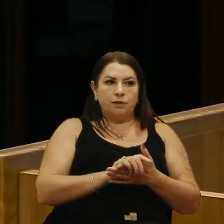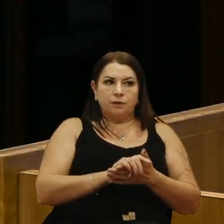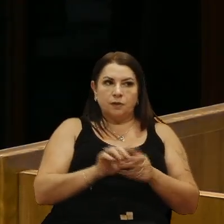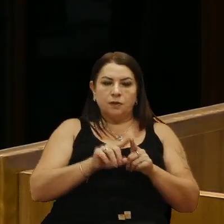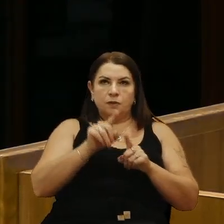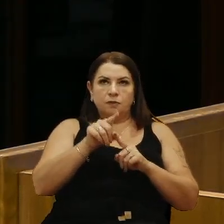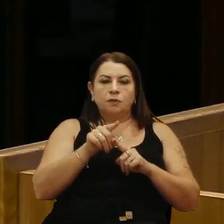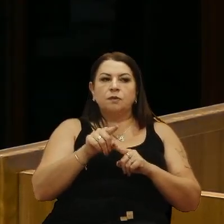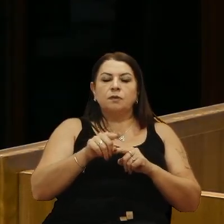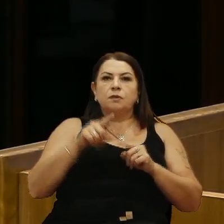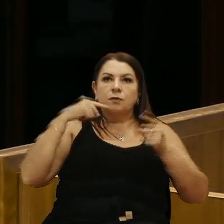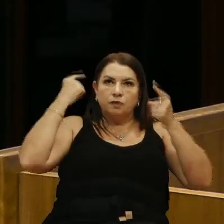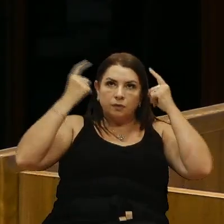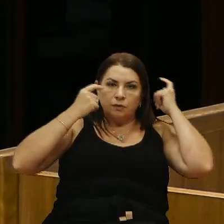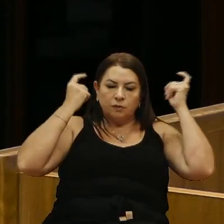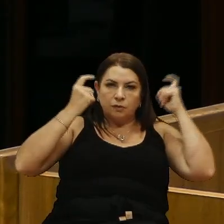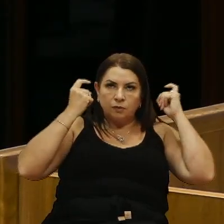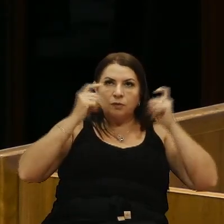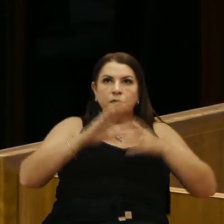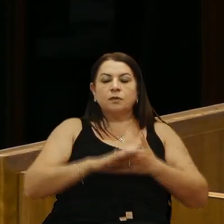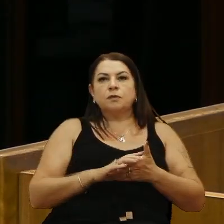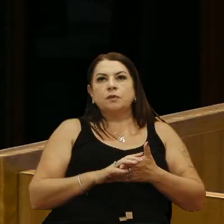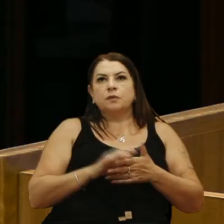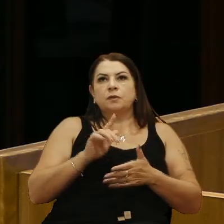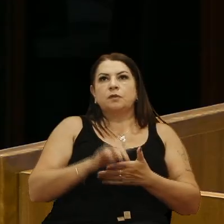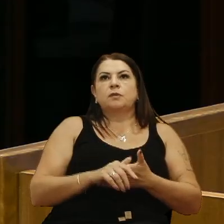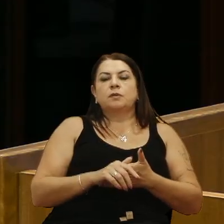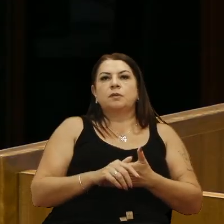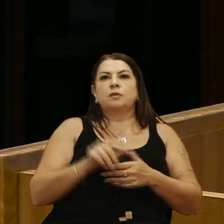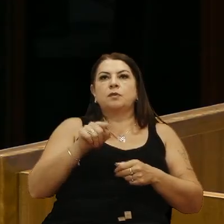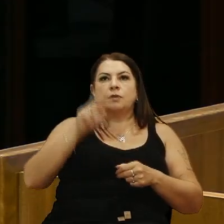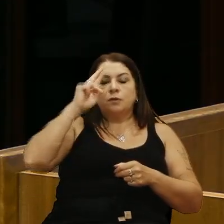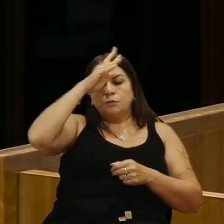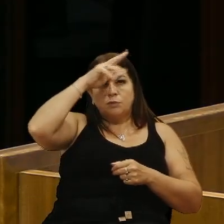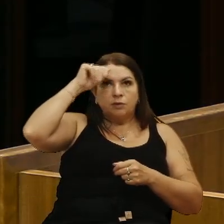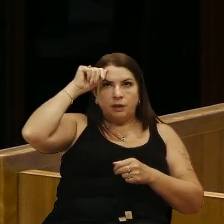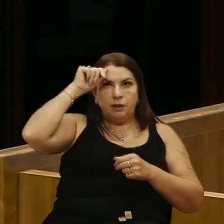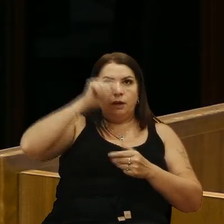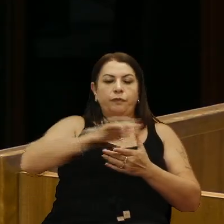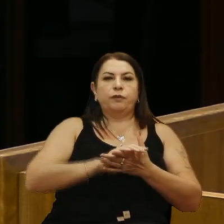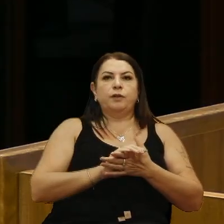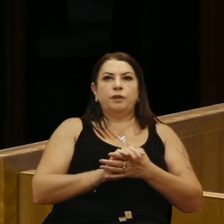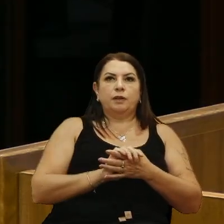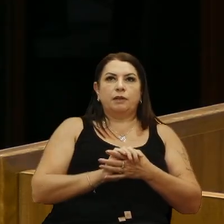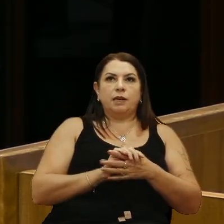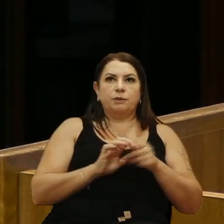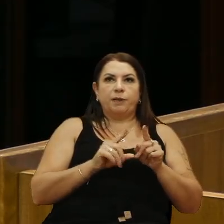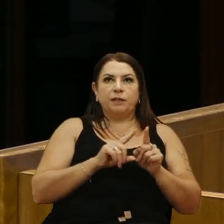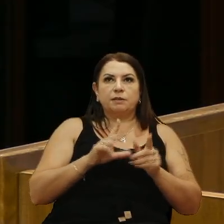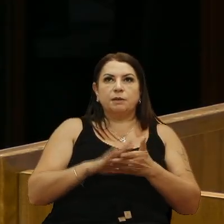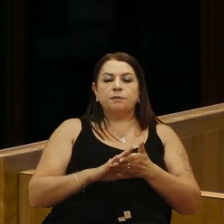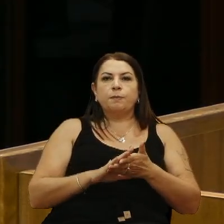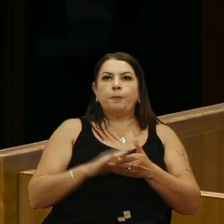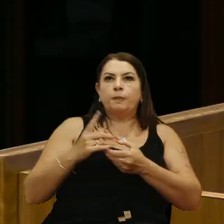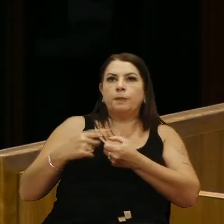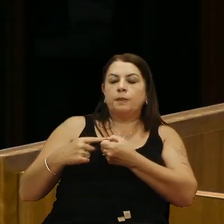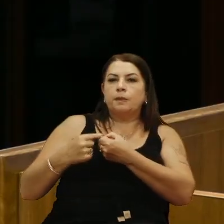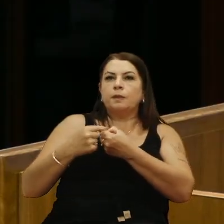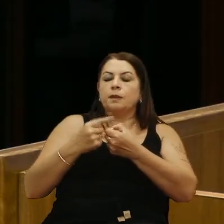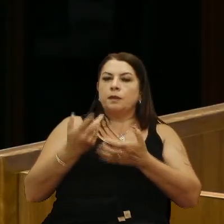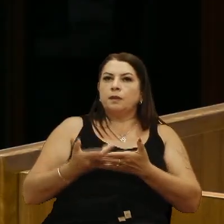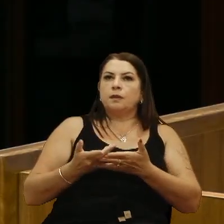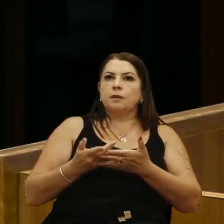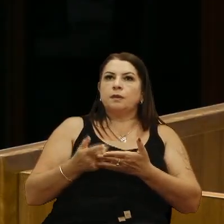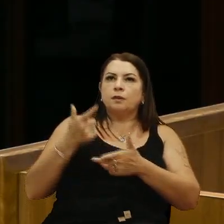me causa preocupação o prefeito Adiló, vivendo numa cidade